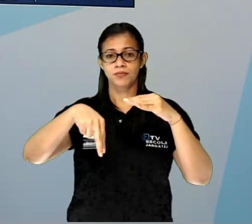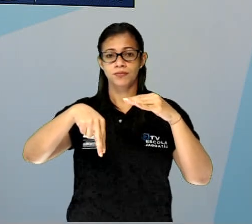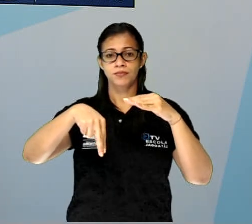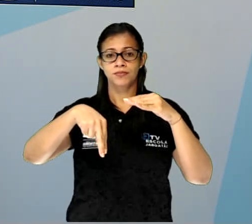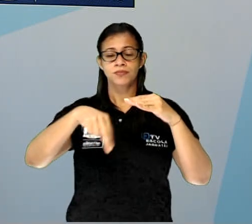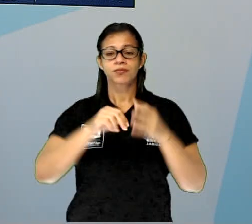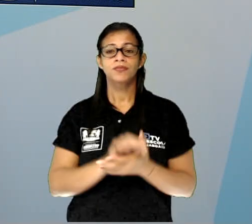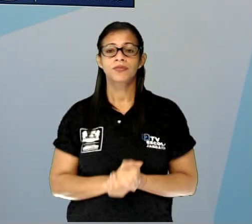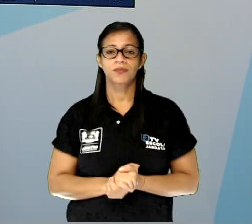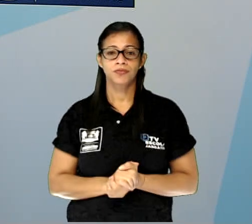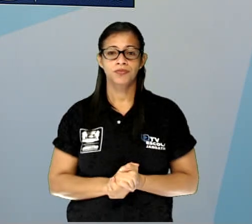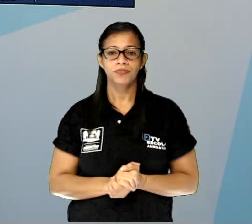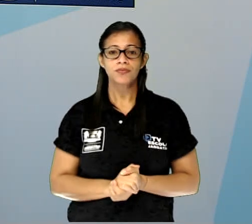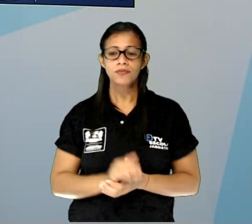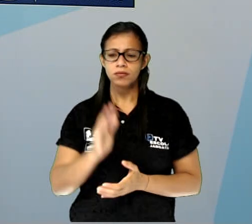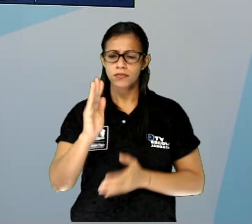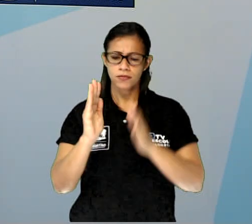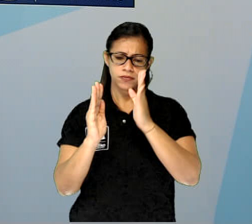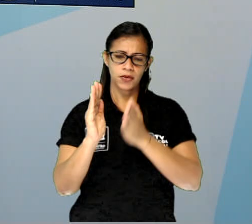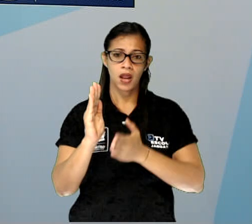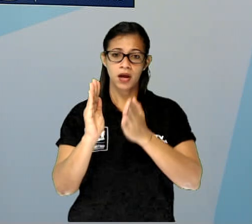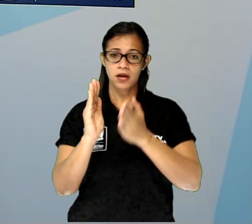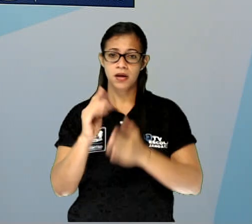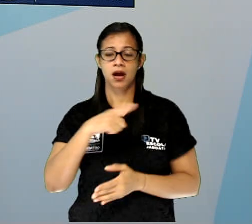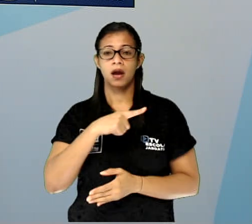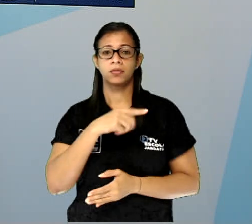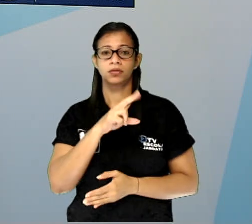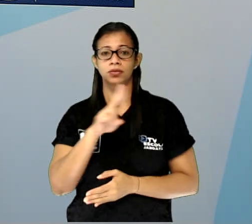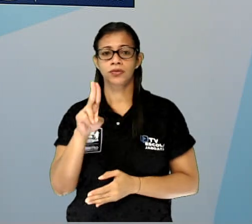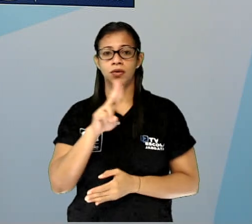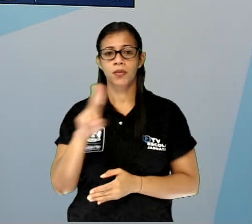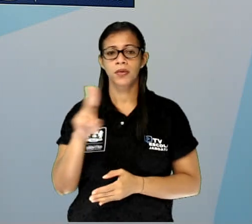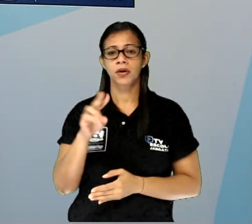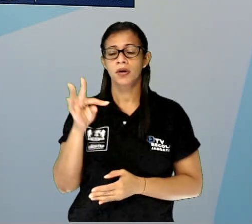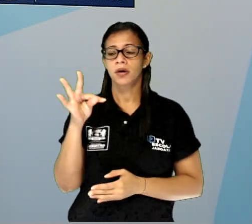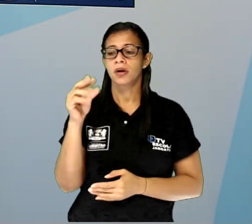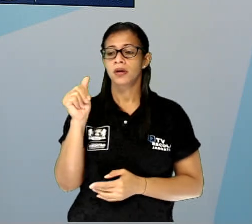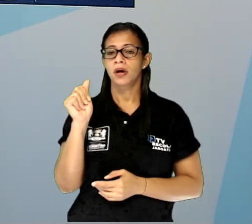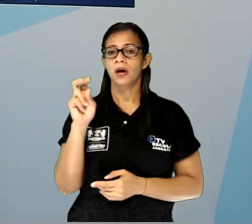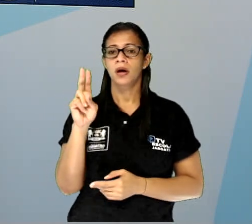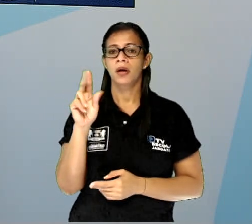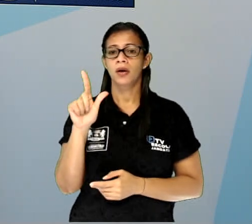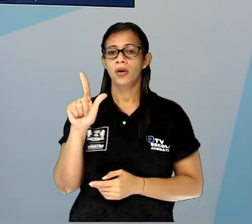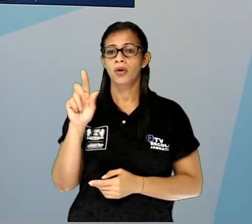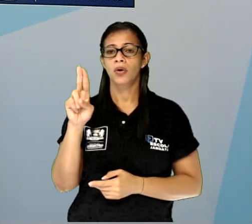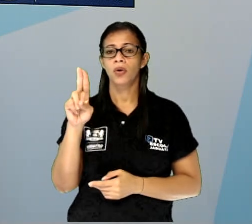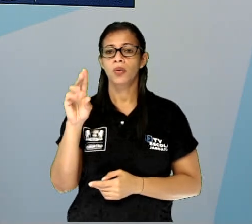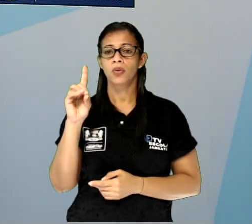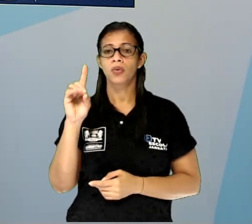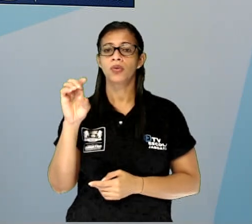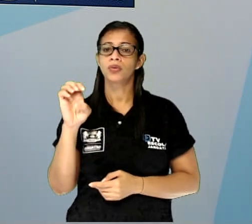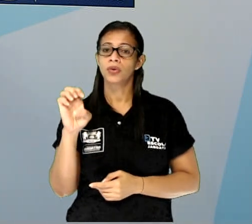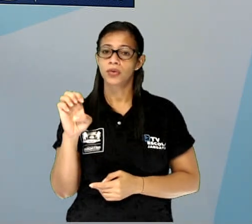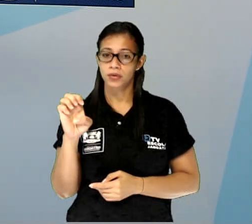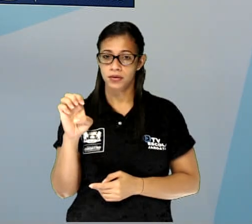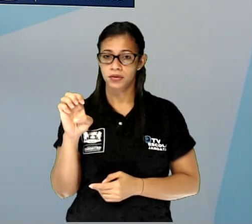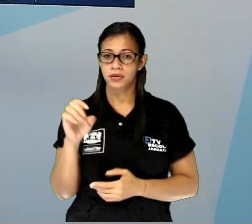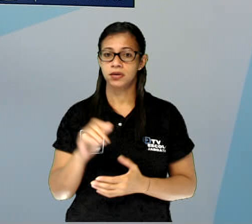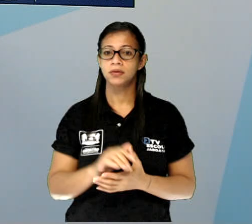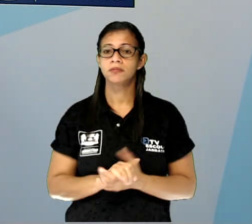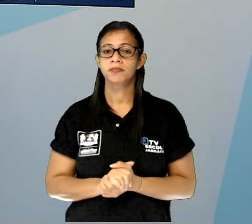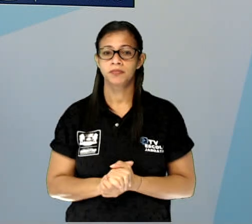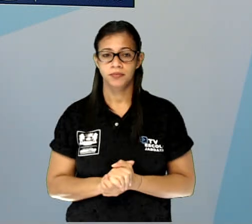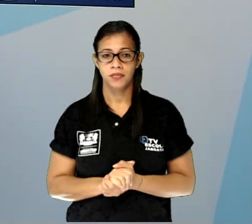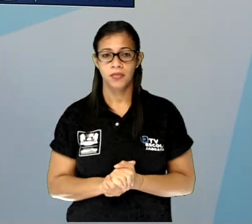talude. Se você fosse descendo mais um pouco, você vai encontrar feito um grande copo, né? Ou uma grande